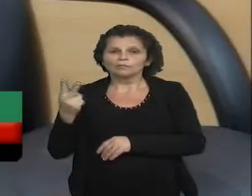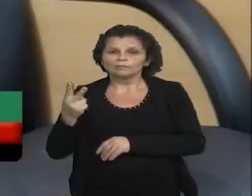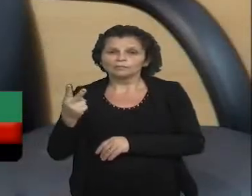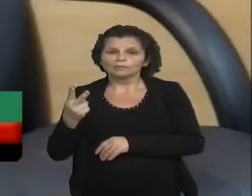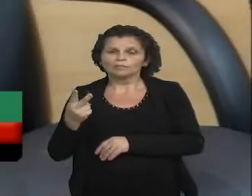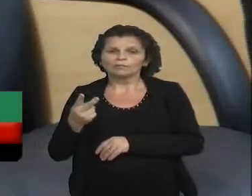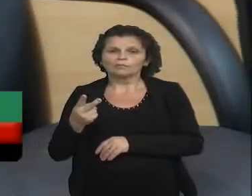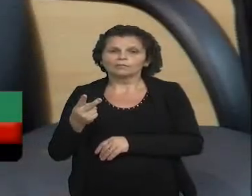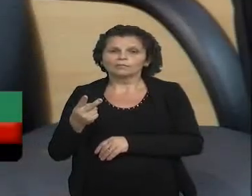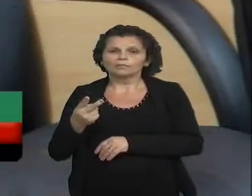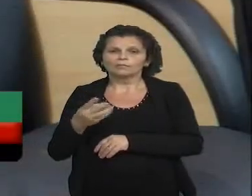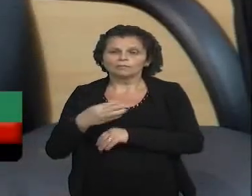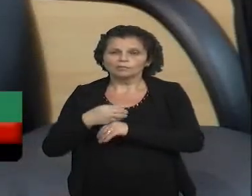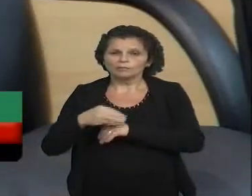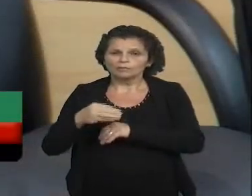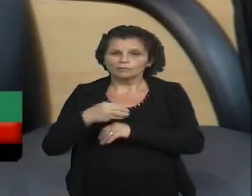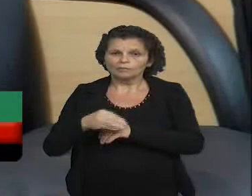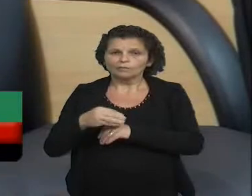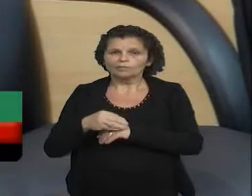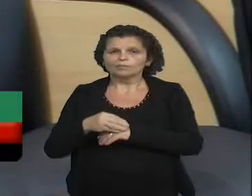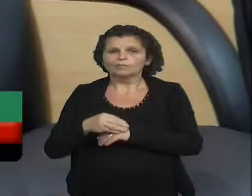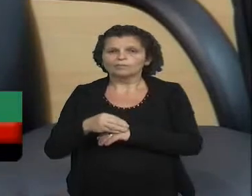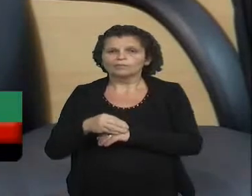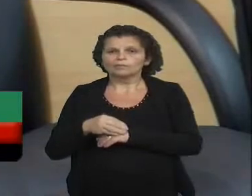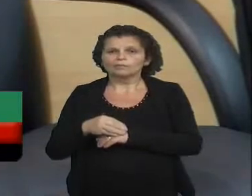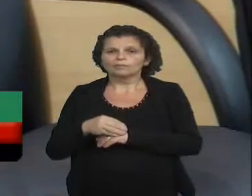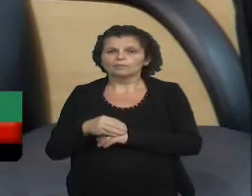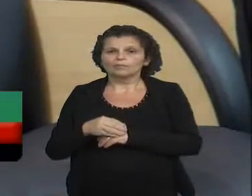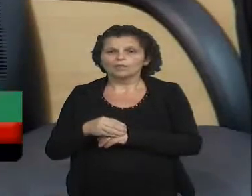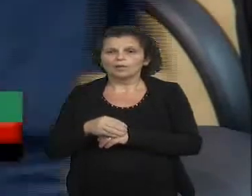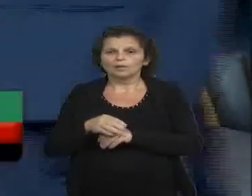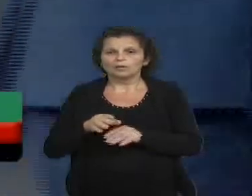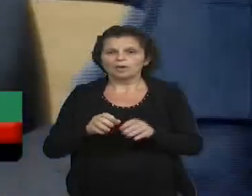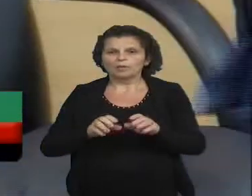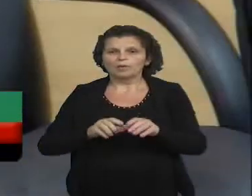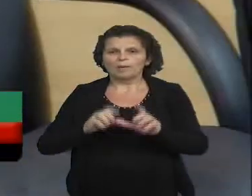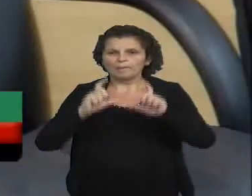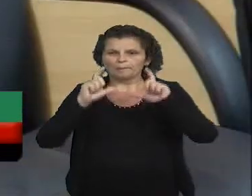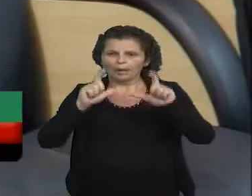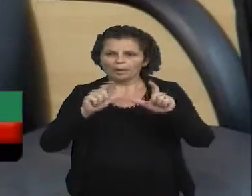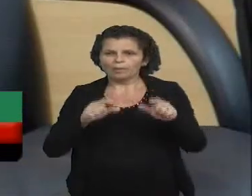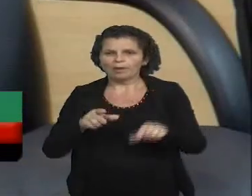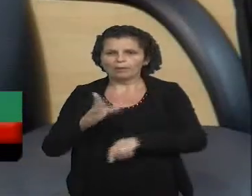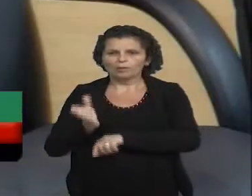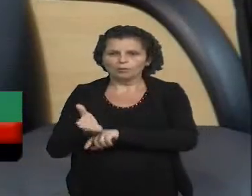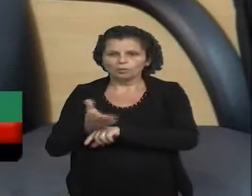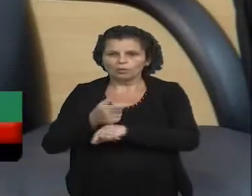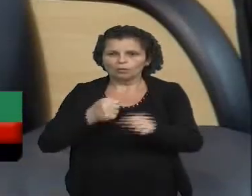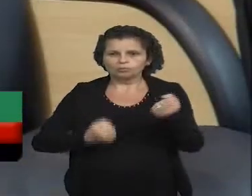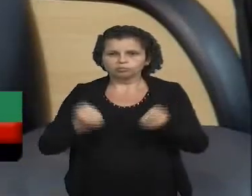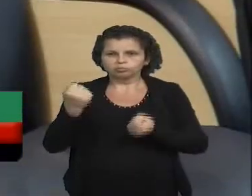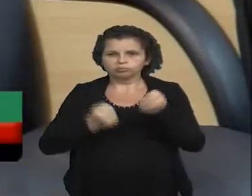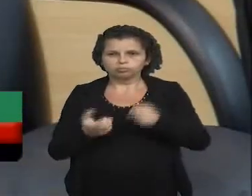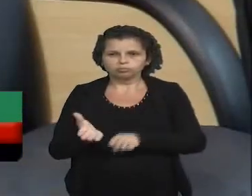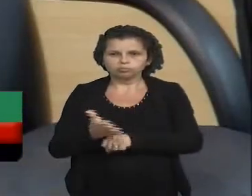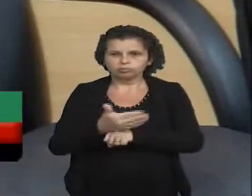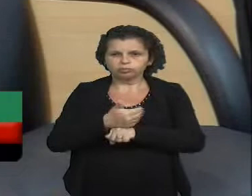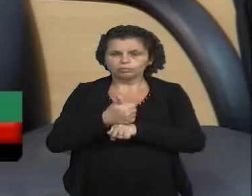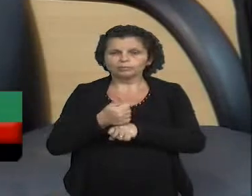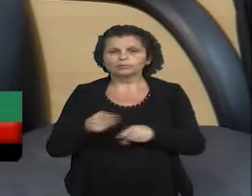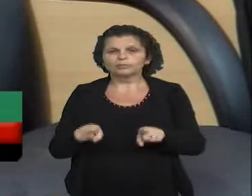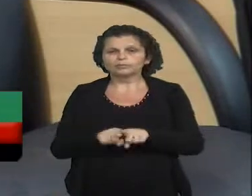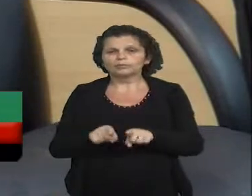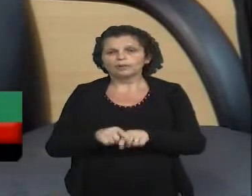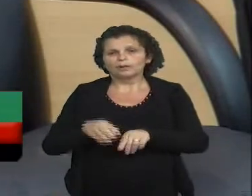2022. Indicação sobre implantação de redutor de velocidade. Indica-se à mesa, observadas as formalidades